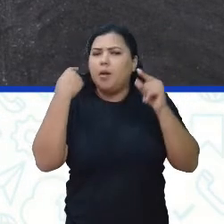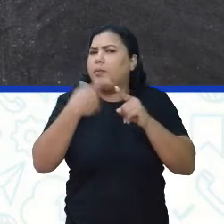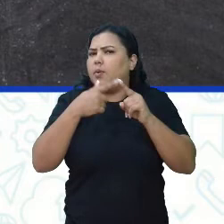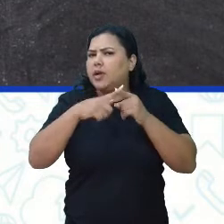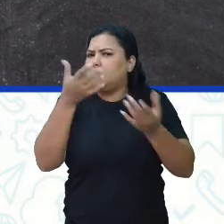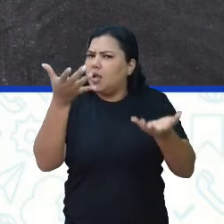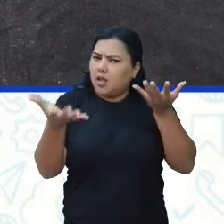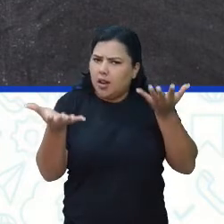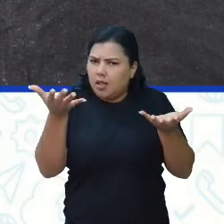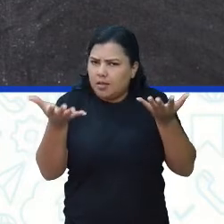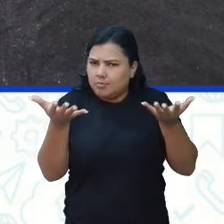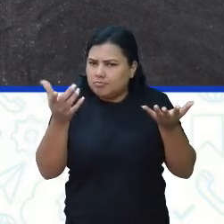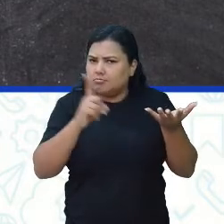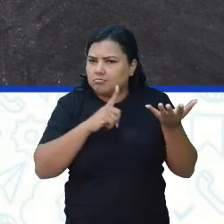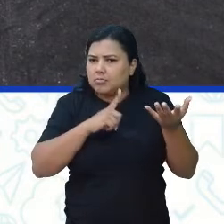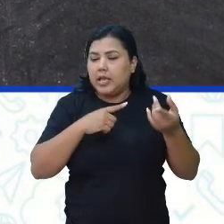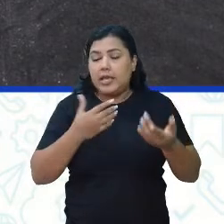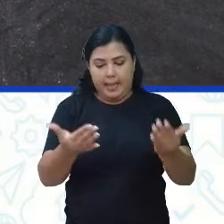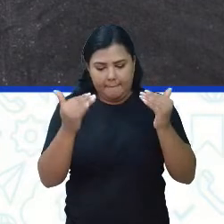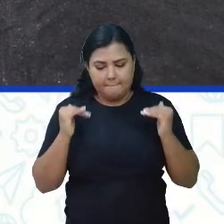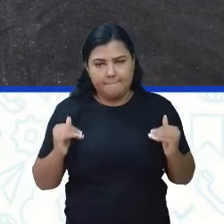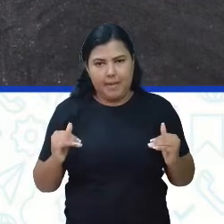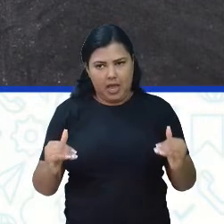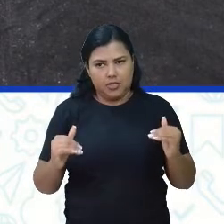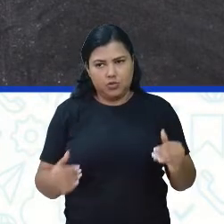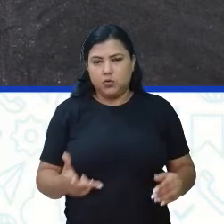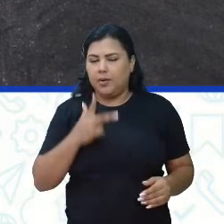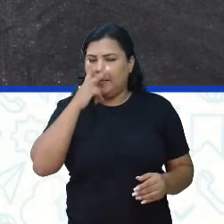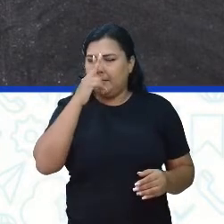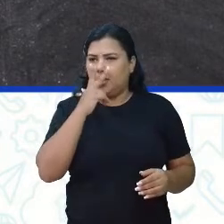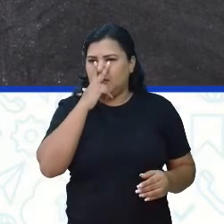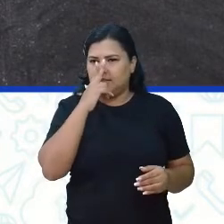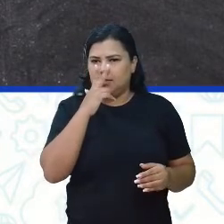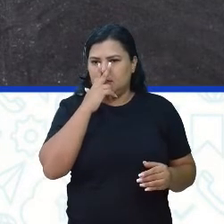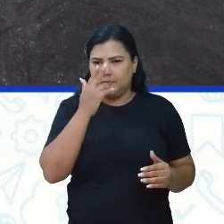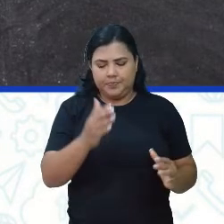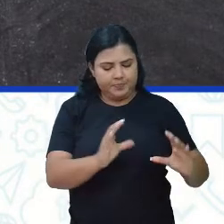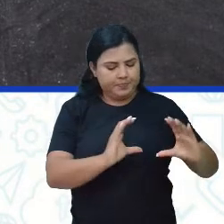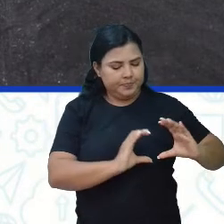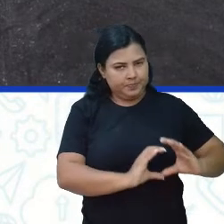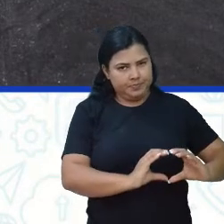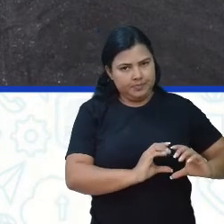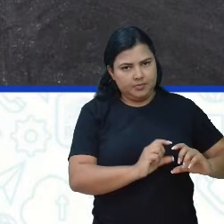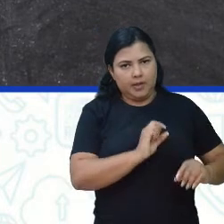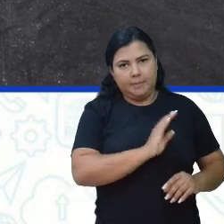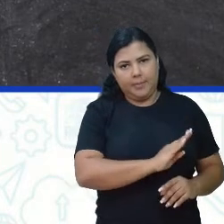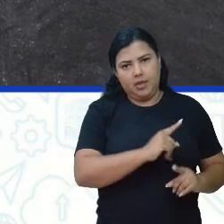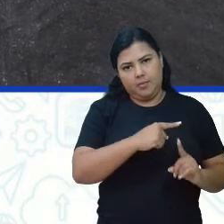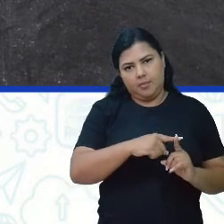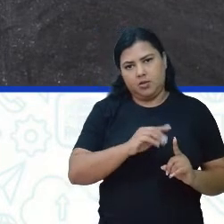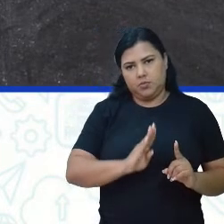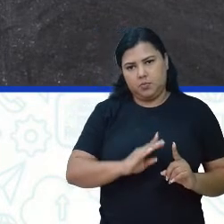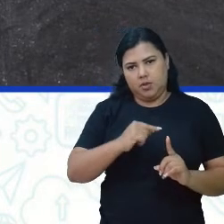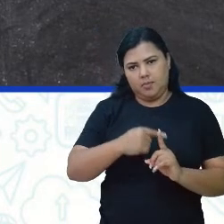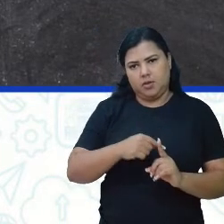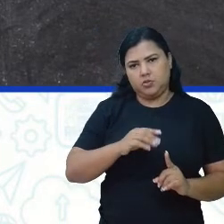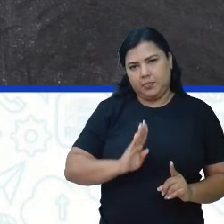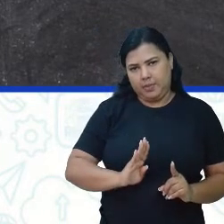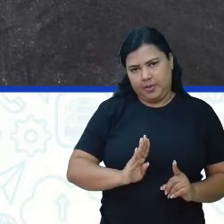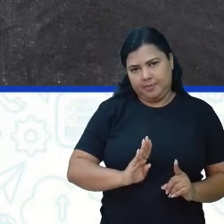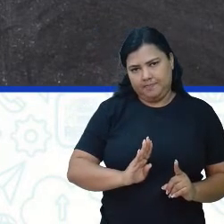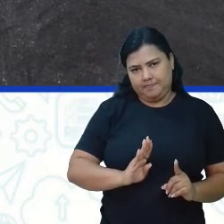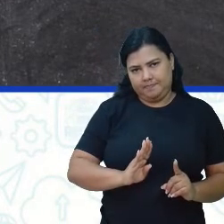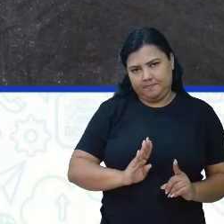está em equilíbrio, e observe que embaixo de cada um dos pratos da balança eu escrevi outras coisas. Por exemplo, daquele lado ali